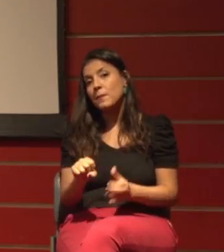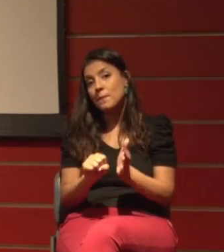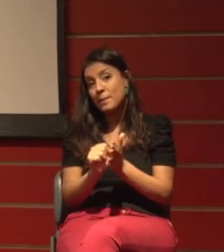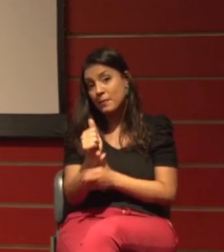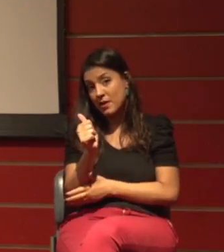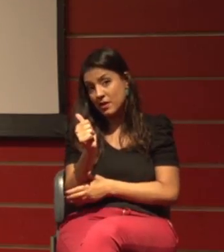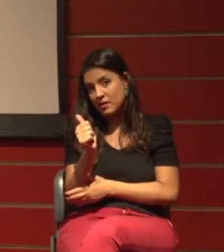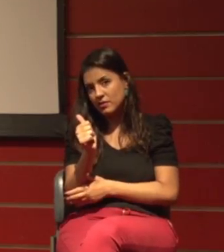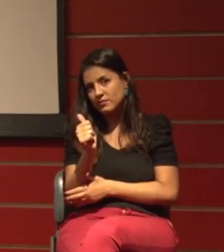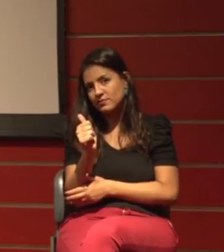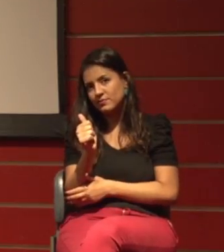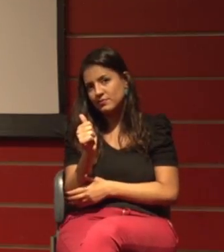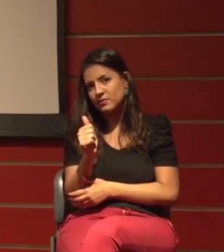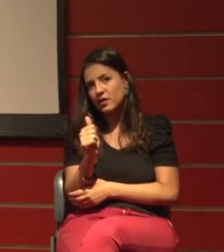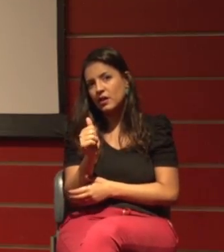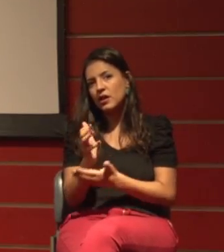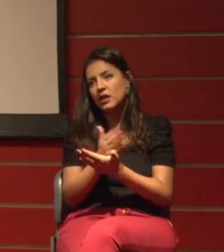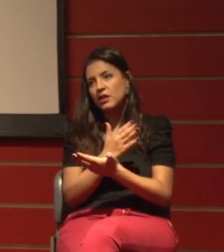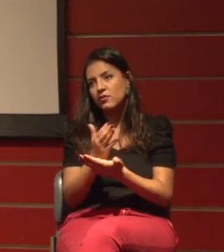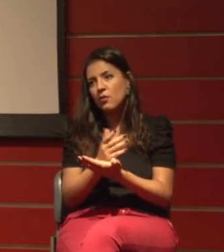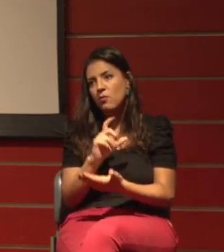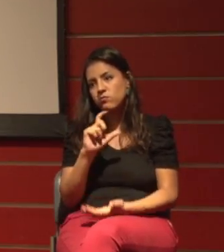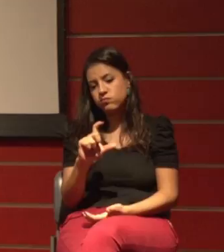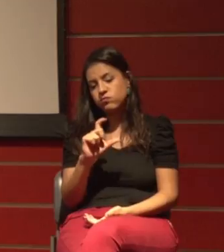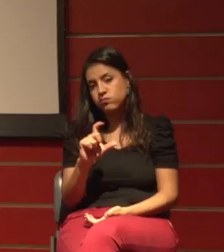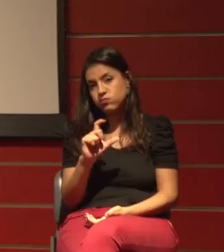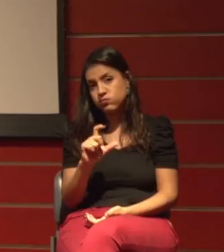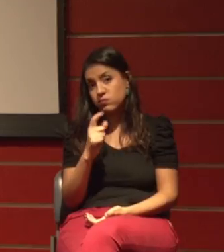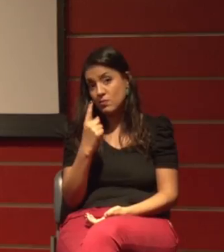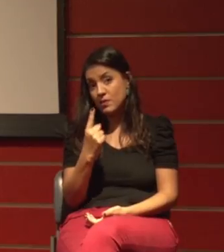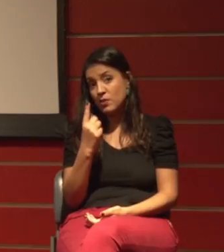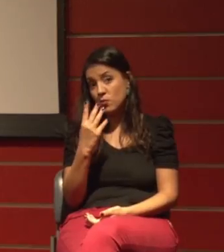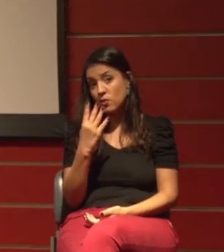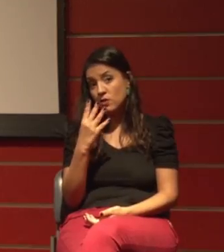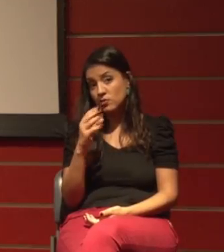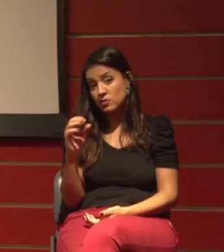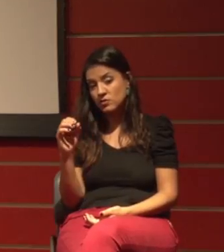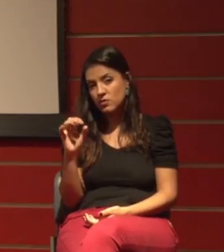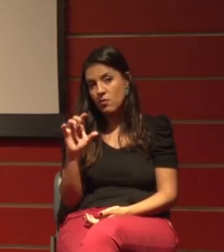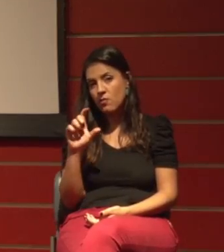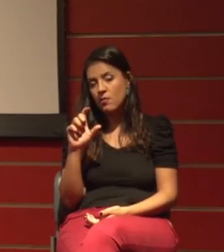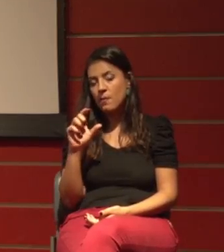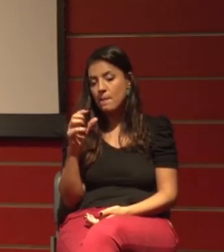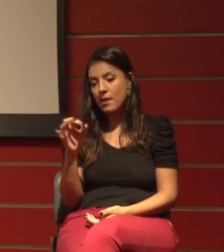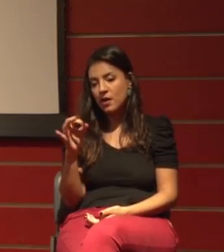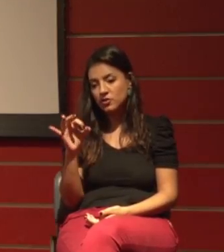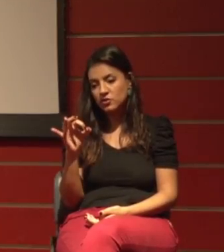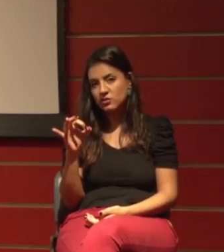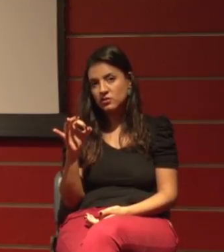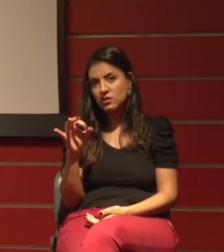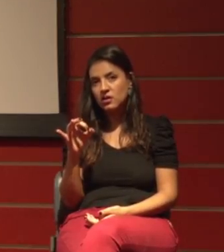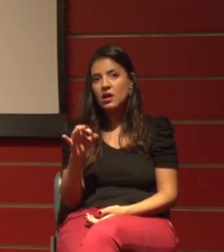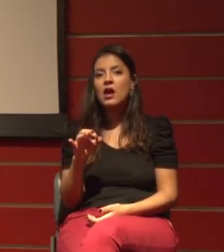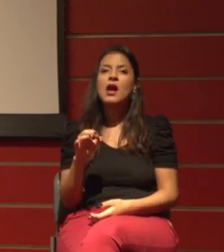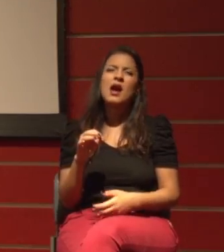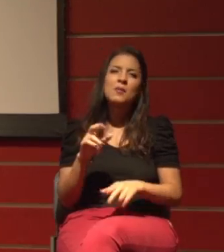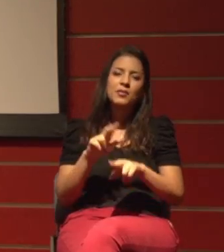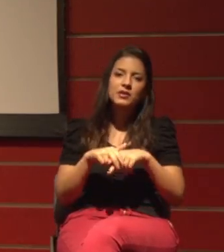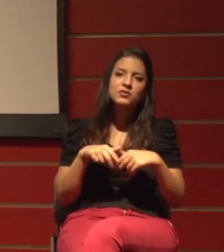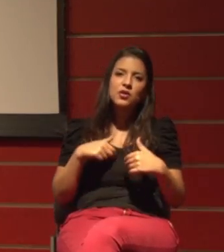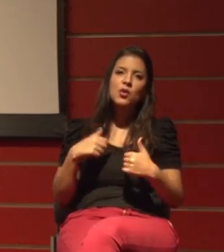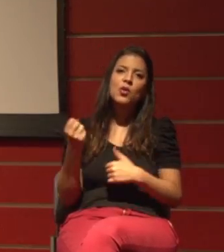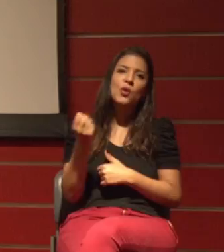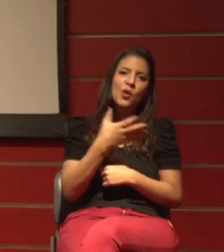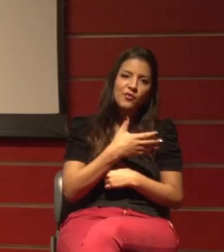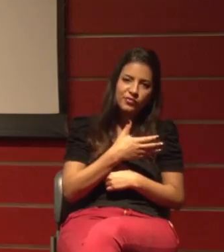ela tinha 14 páginas né então a última acabou com 9 só com 950 né então foi um